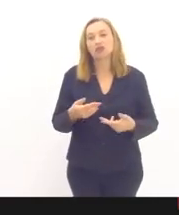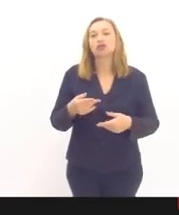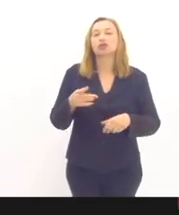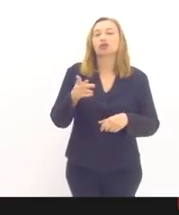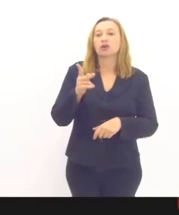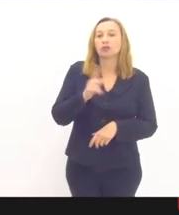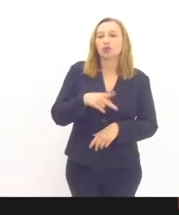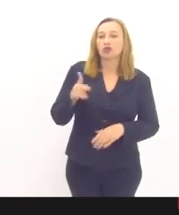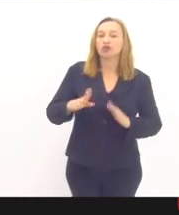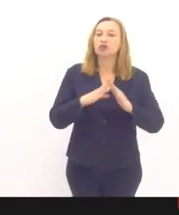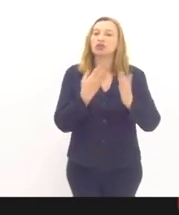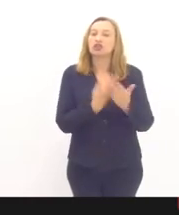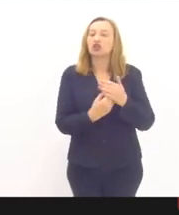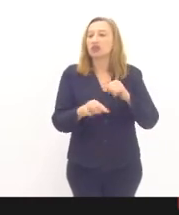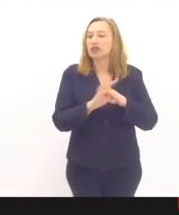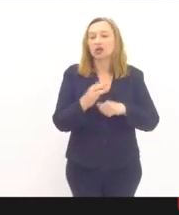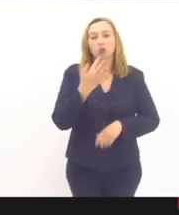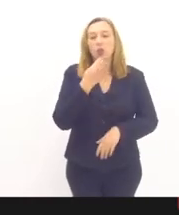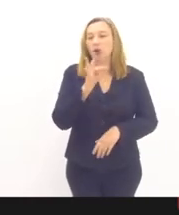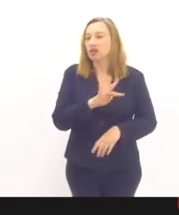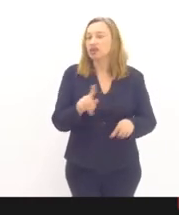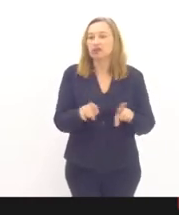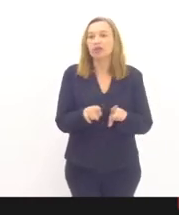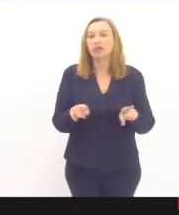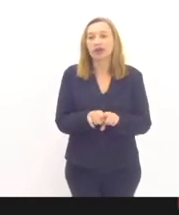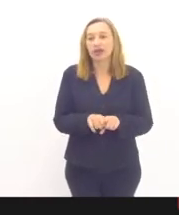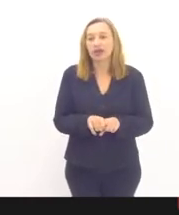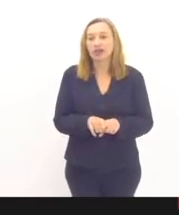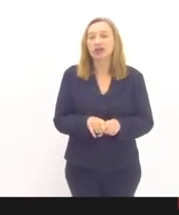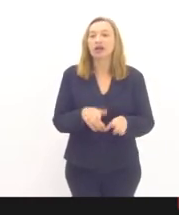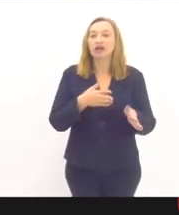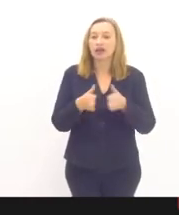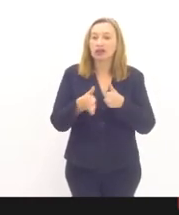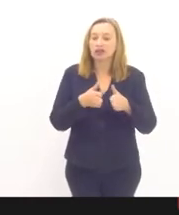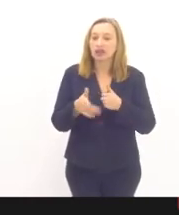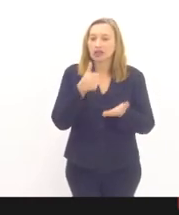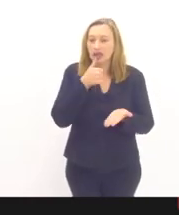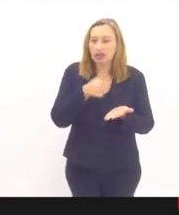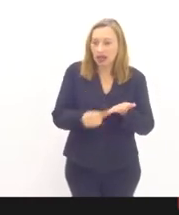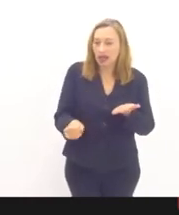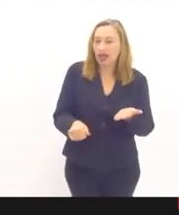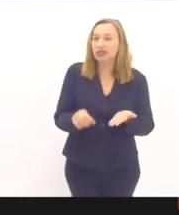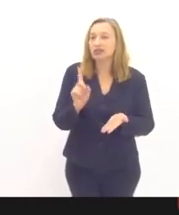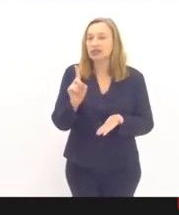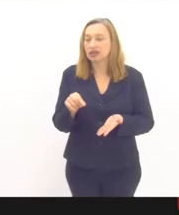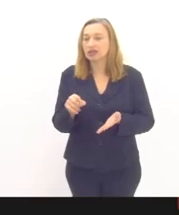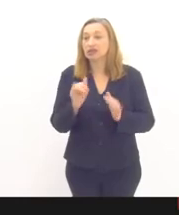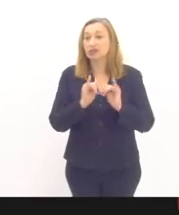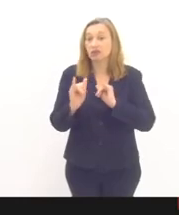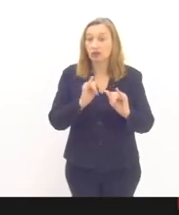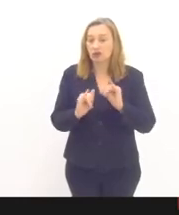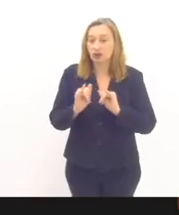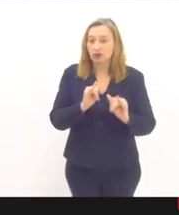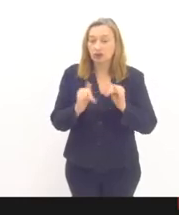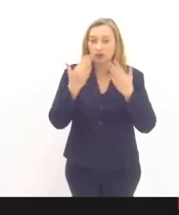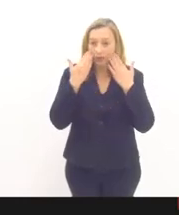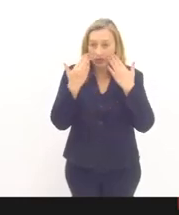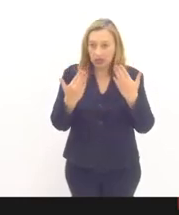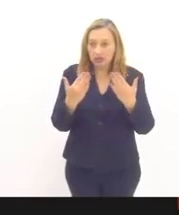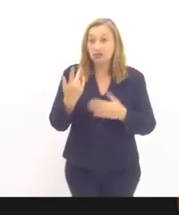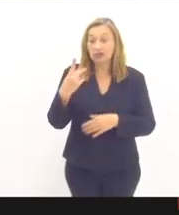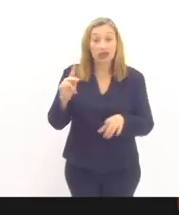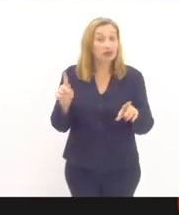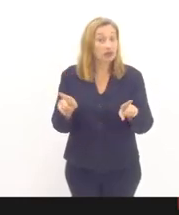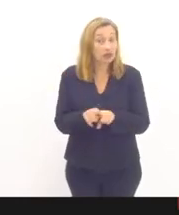FAETEC também desconheçam, e ter acesso a essa carta, né, Essas informações da apresentação dela